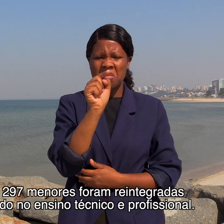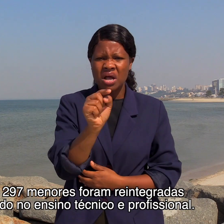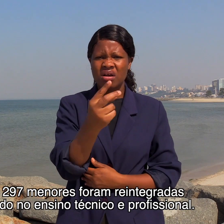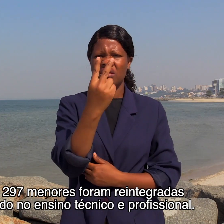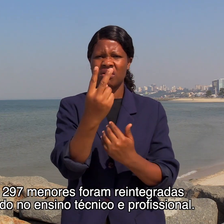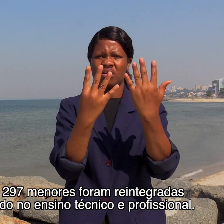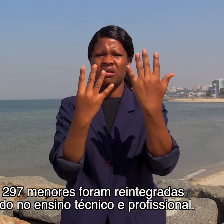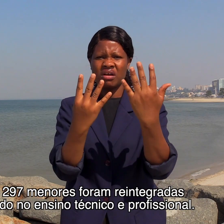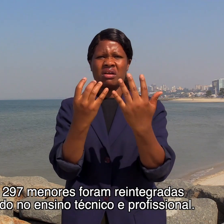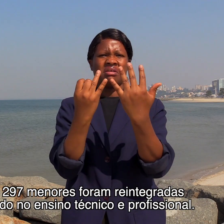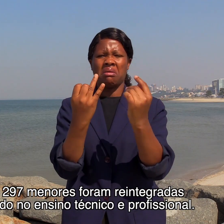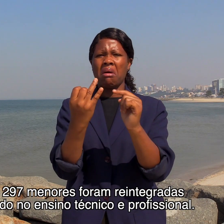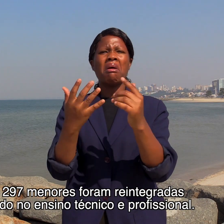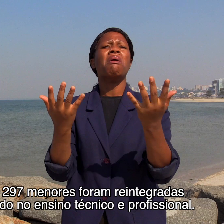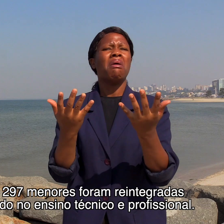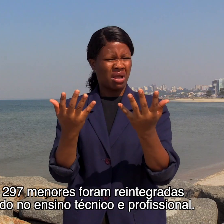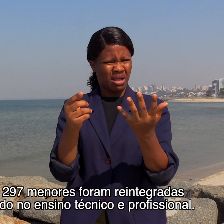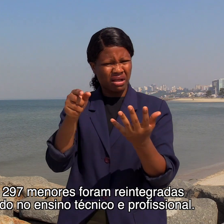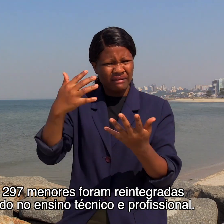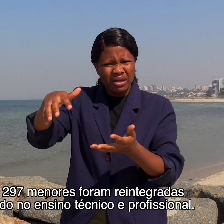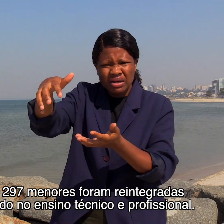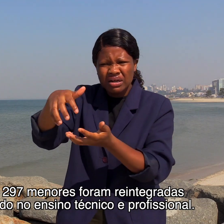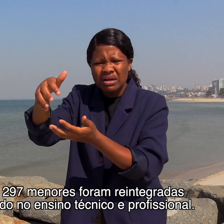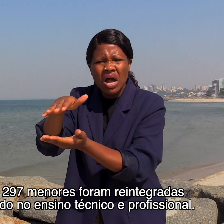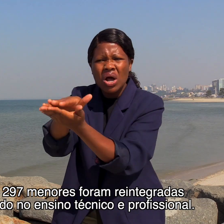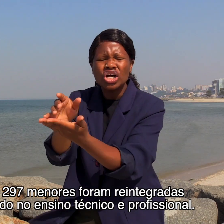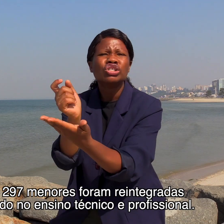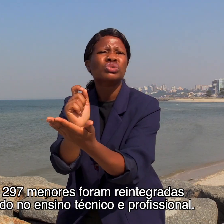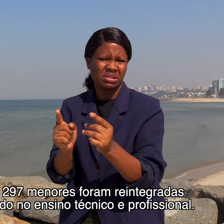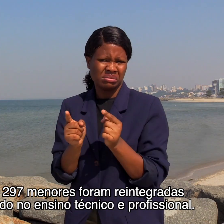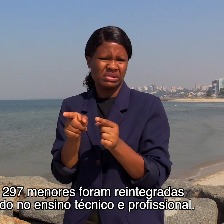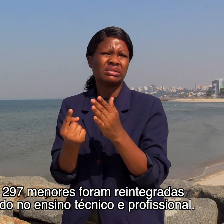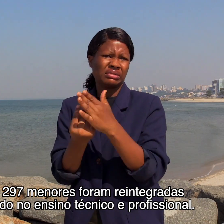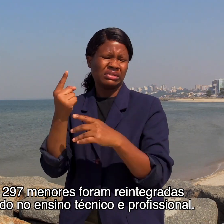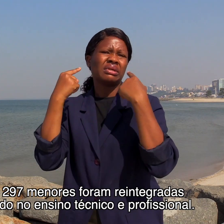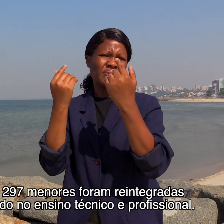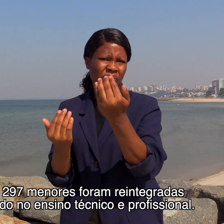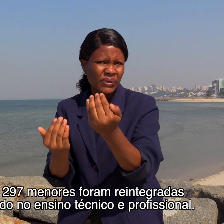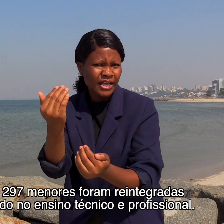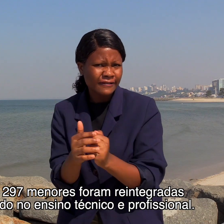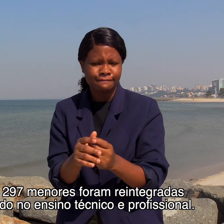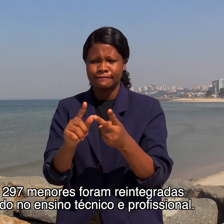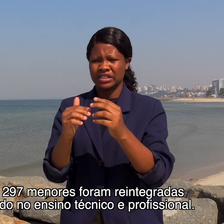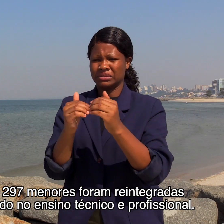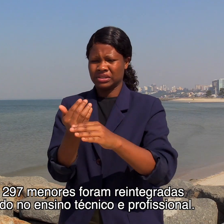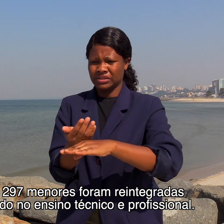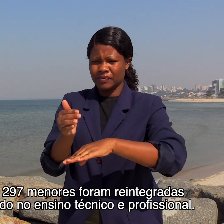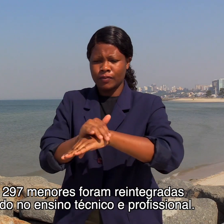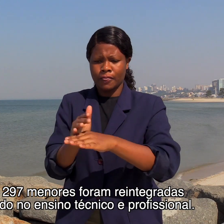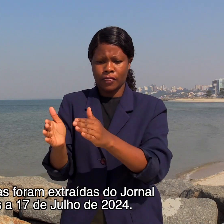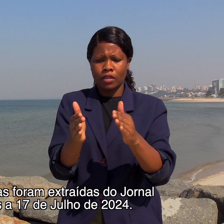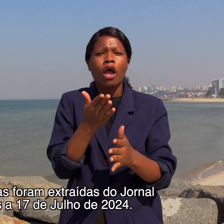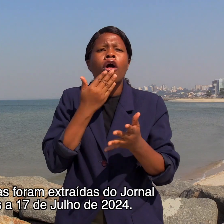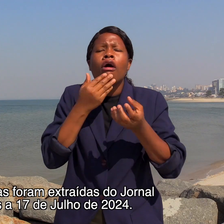que 1.297 menores foram reintegradas nas escolas, incluindo no ensino técnico e